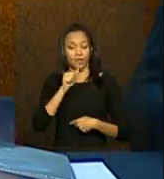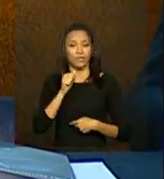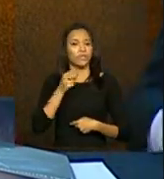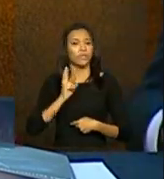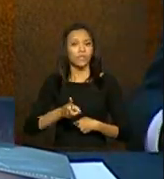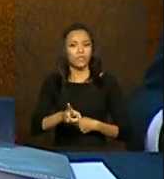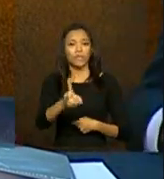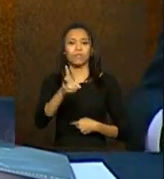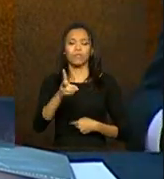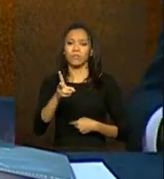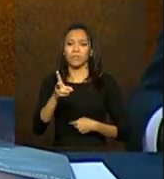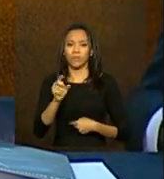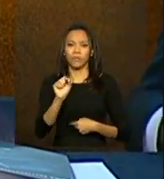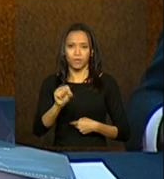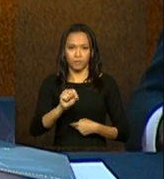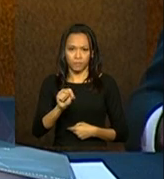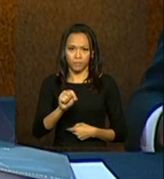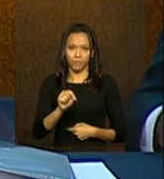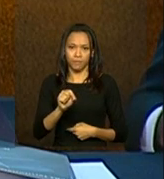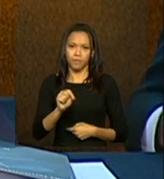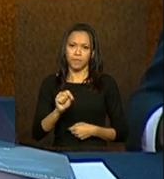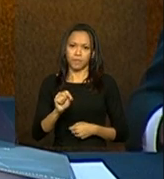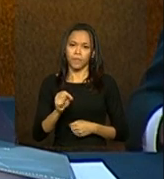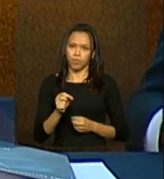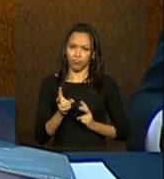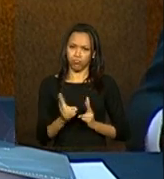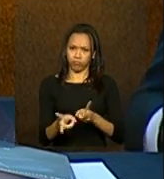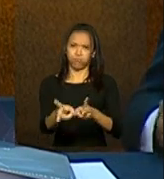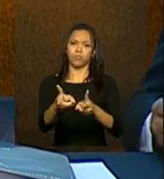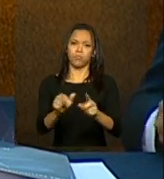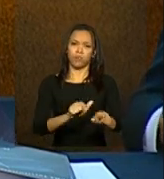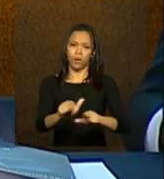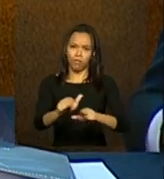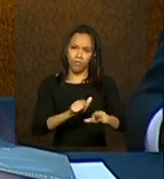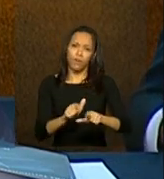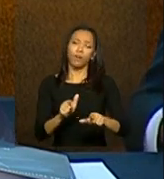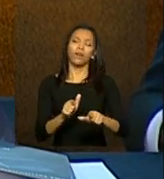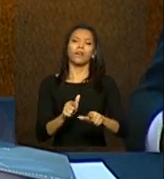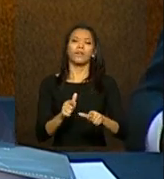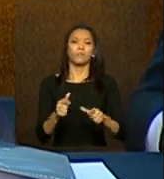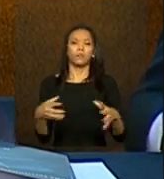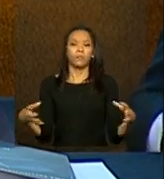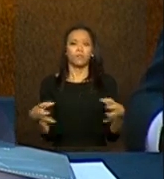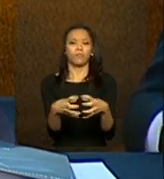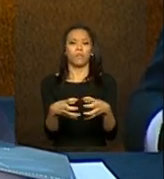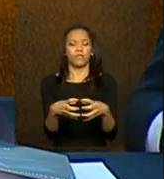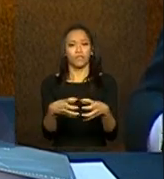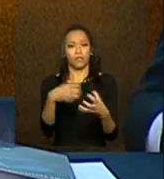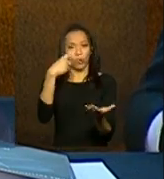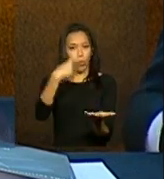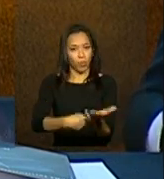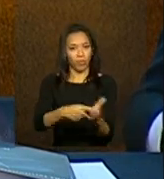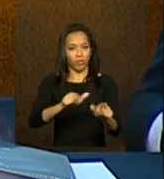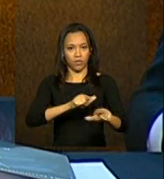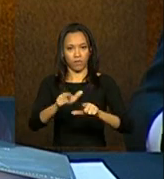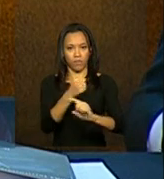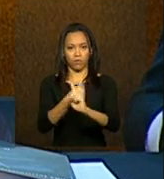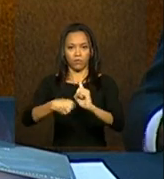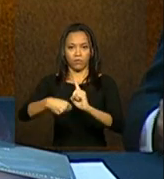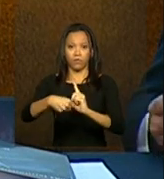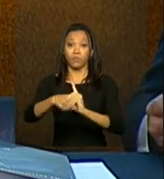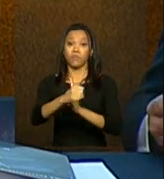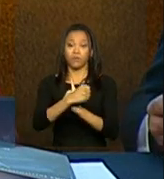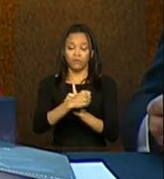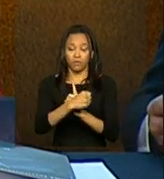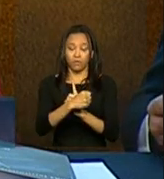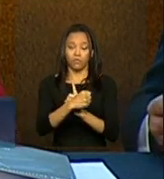vez mais eh firme no consórcio, nesta agenda de participação social